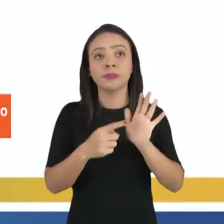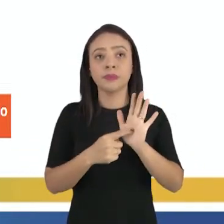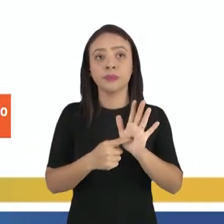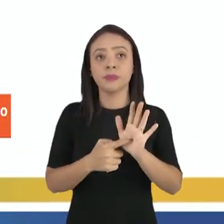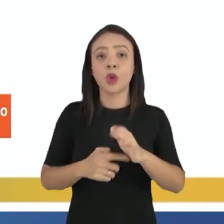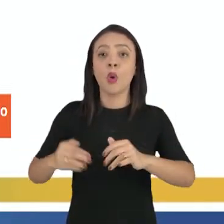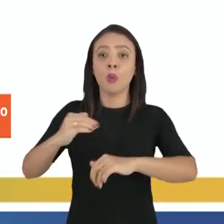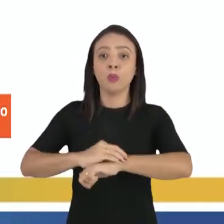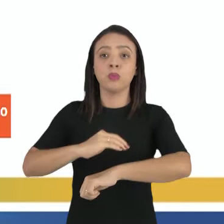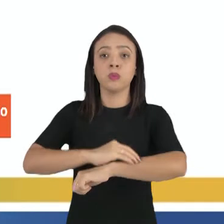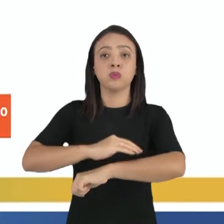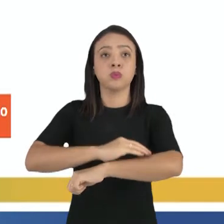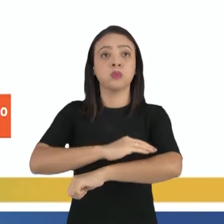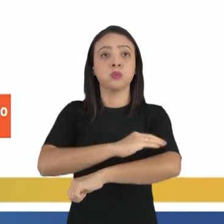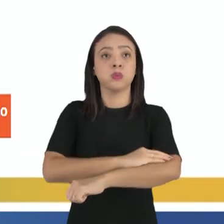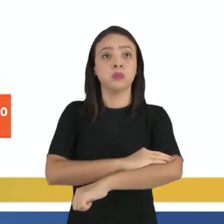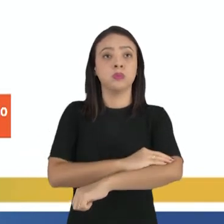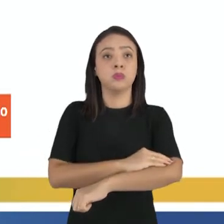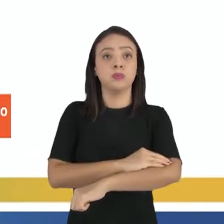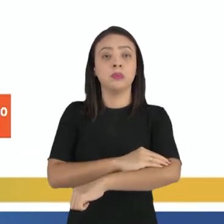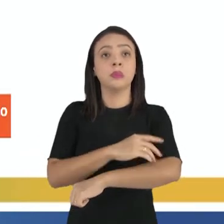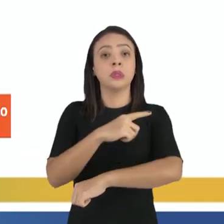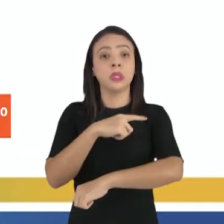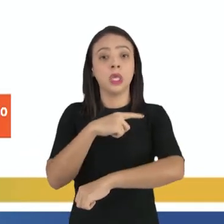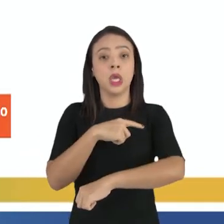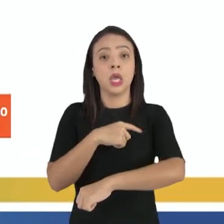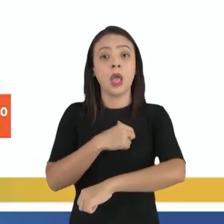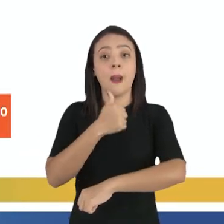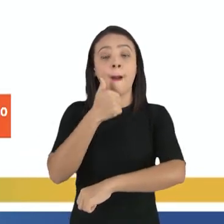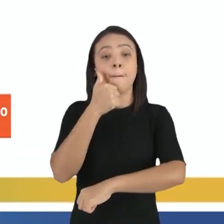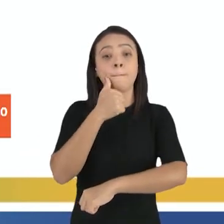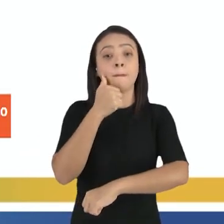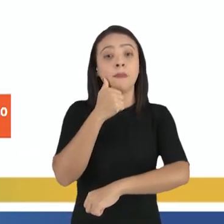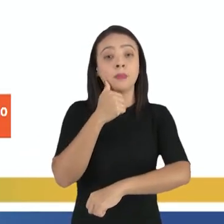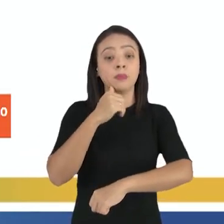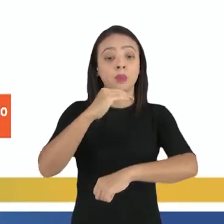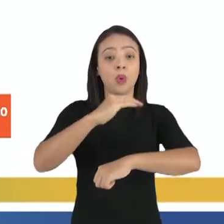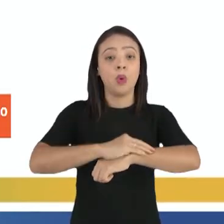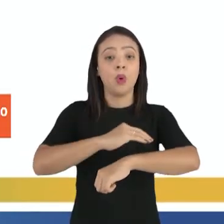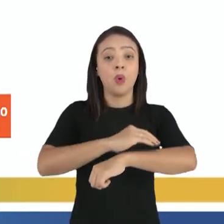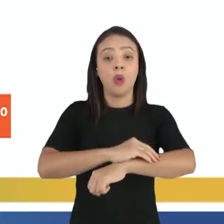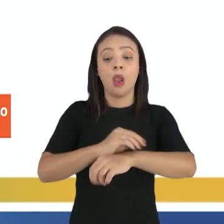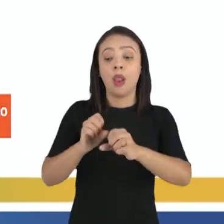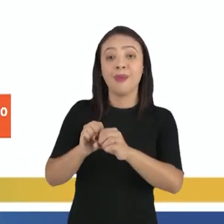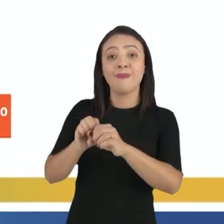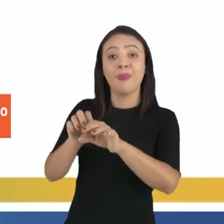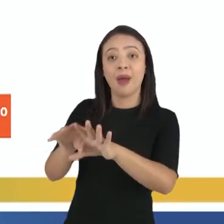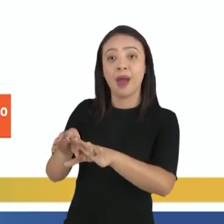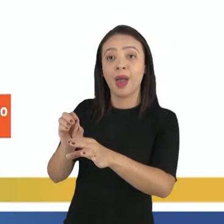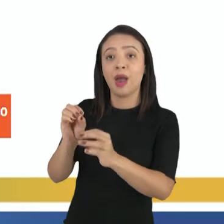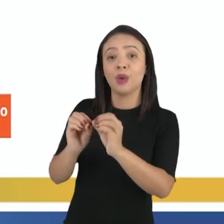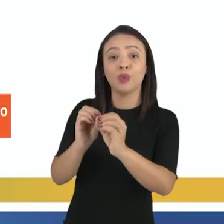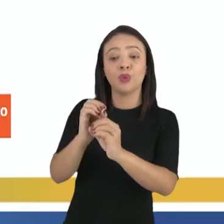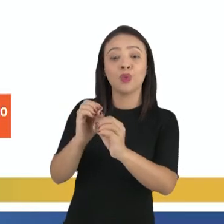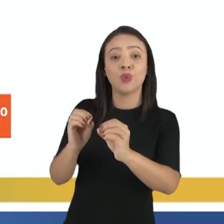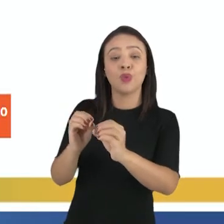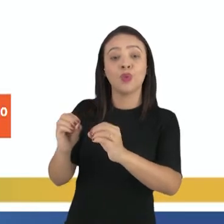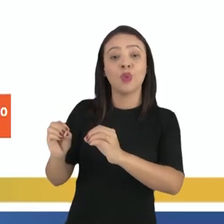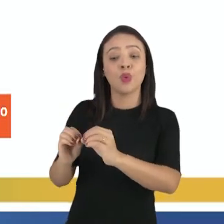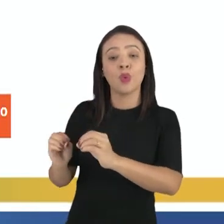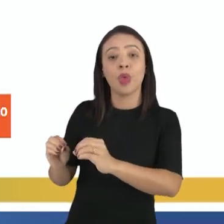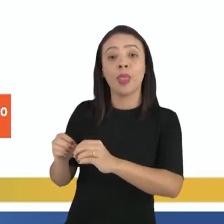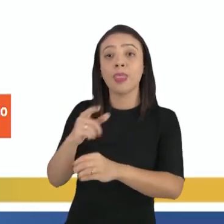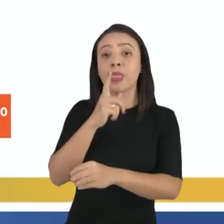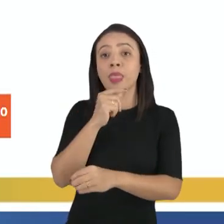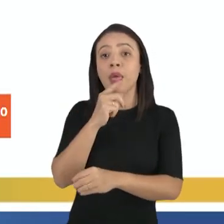dos sapos. Os sapos, eles vão lá, né? As fêmeas depositam seus ovos lá em determinado ambiente, geralmente na água, e